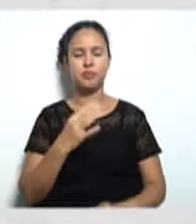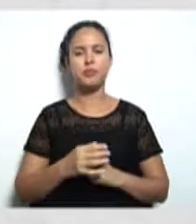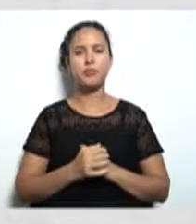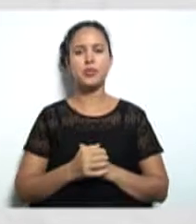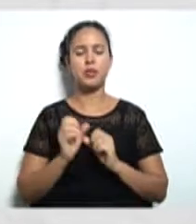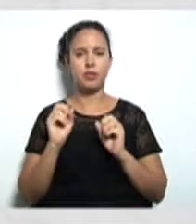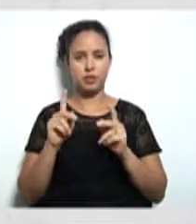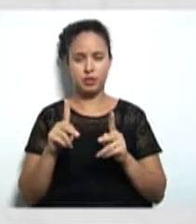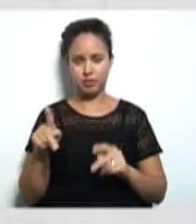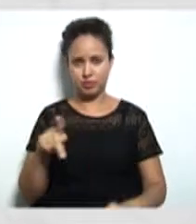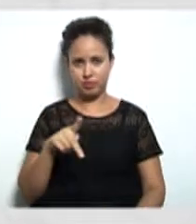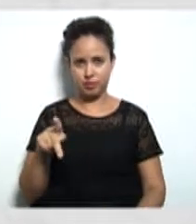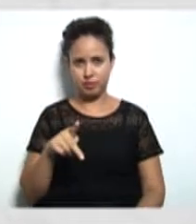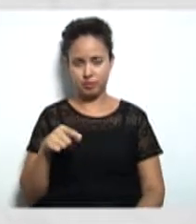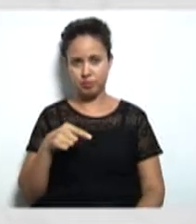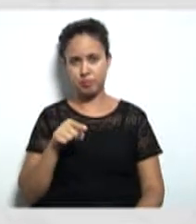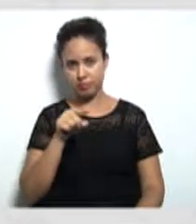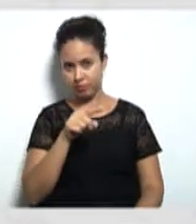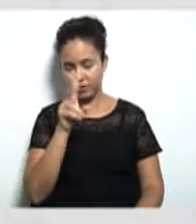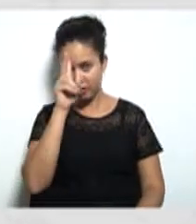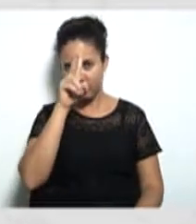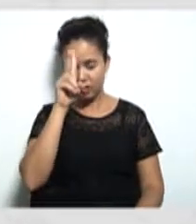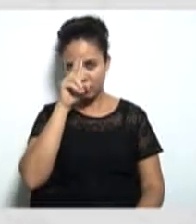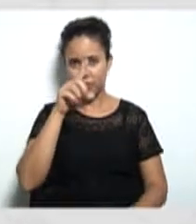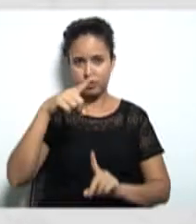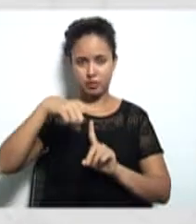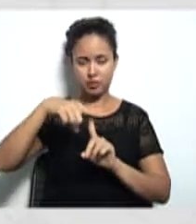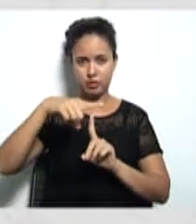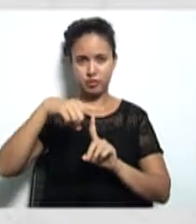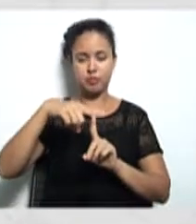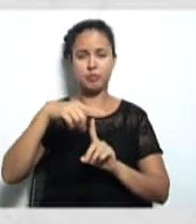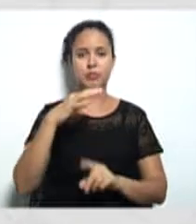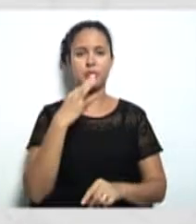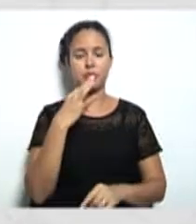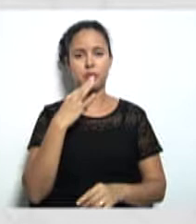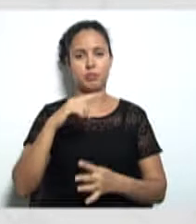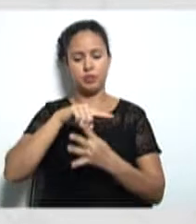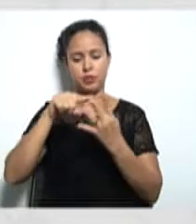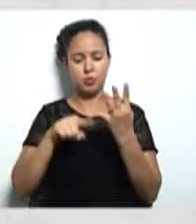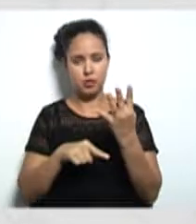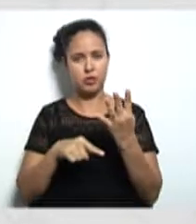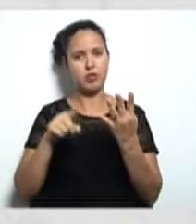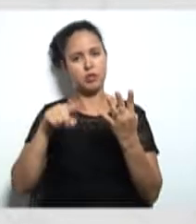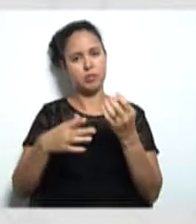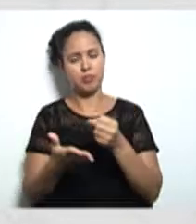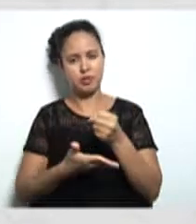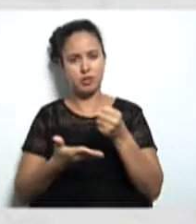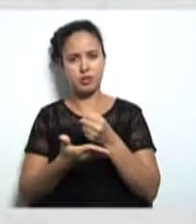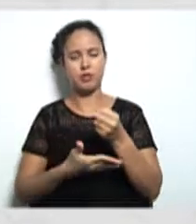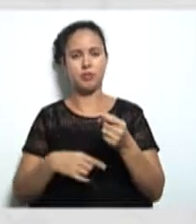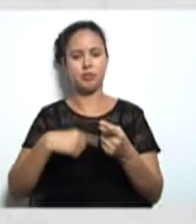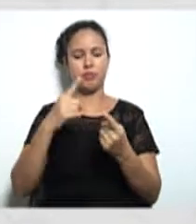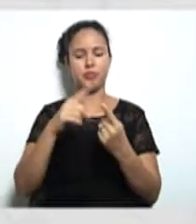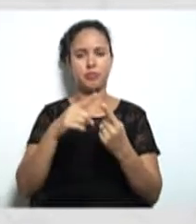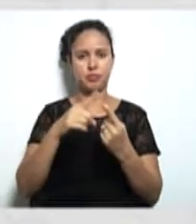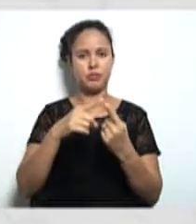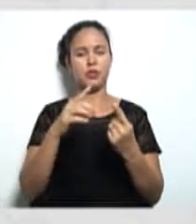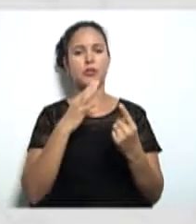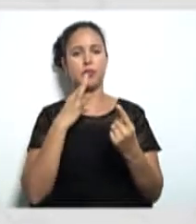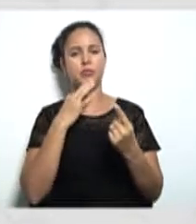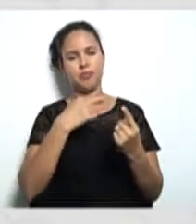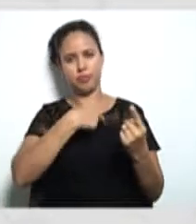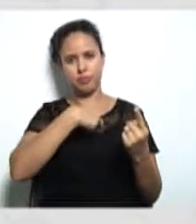falar sobre esses tipos de conhecimento? Vocês se lembram dos tipos de conhecimento, Nós tínhamos 4 tipos de conhecimento básico. O conhecimento